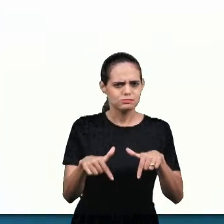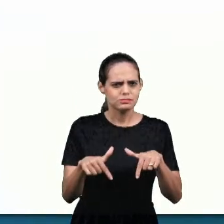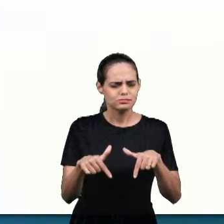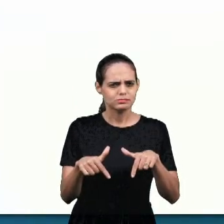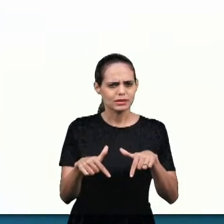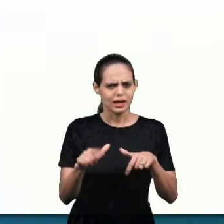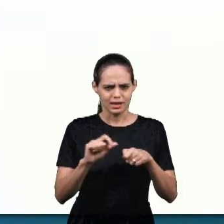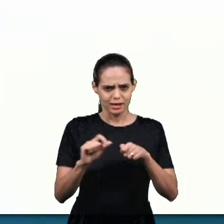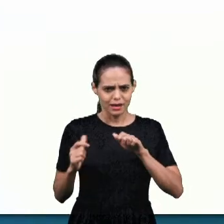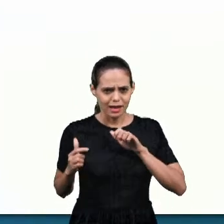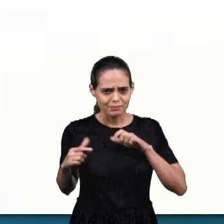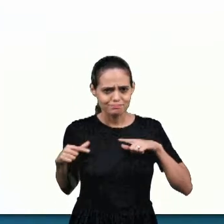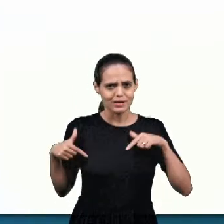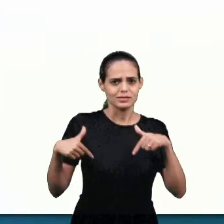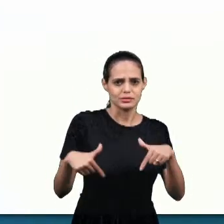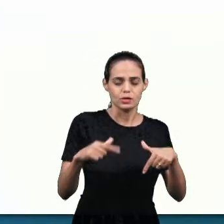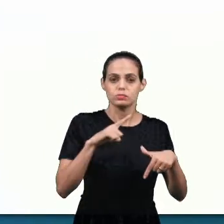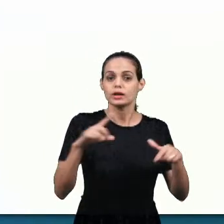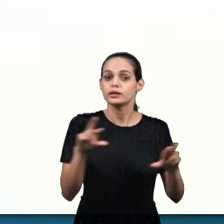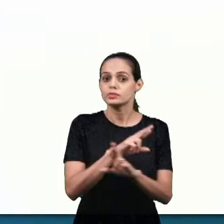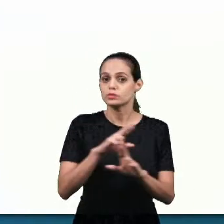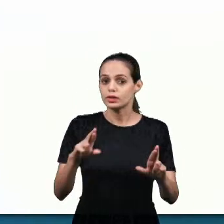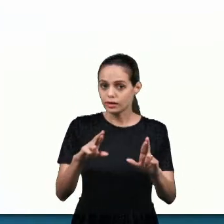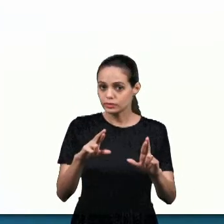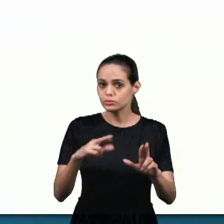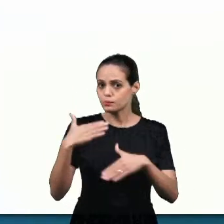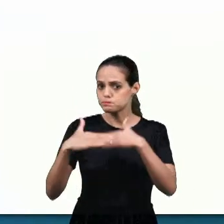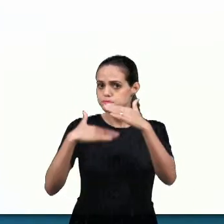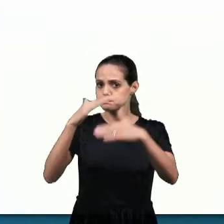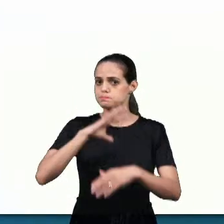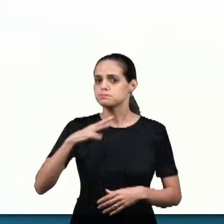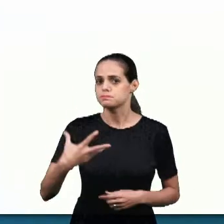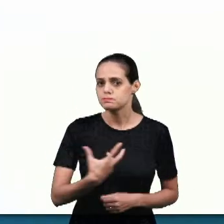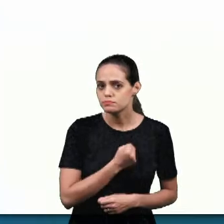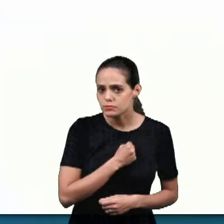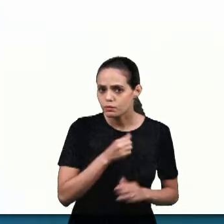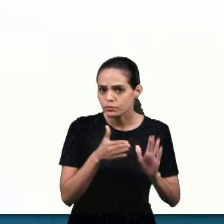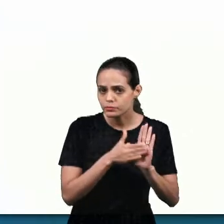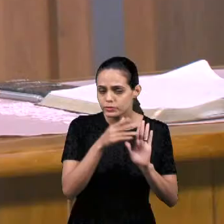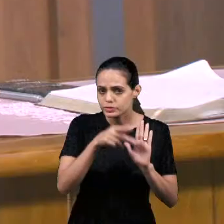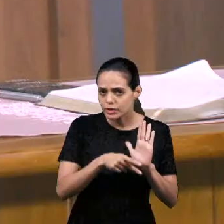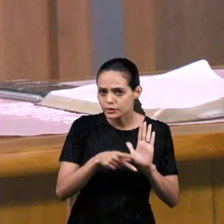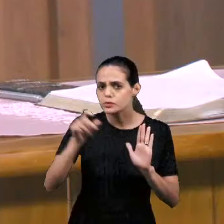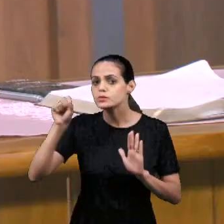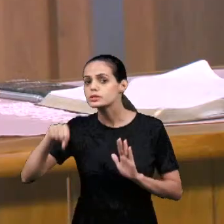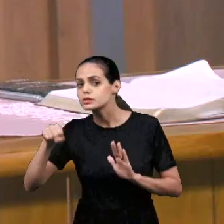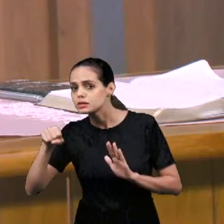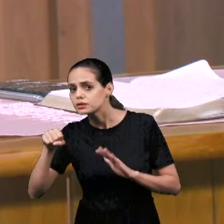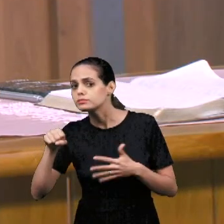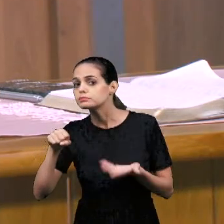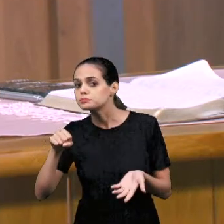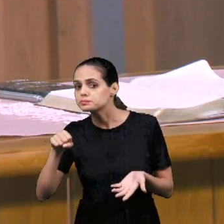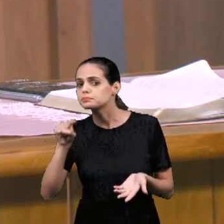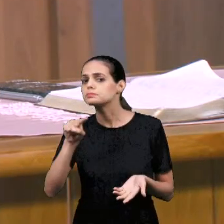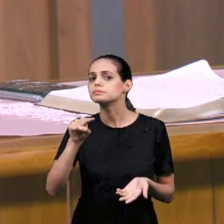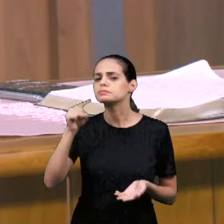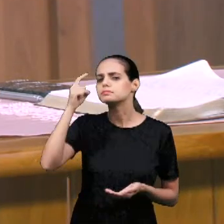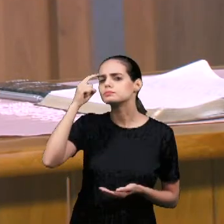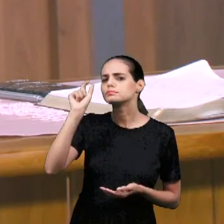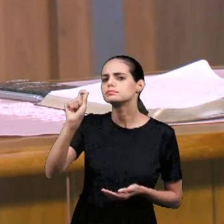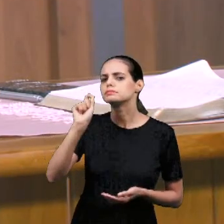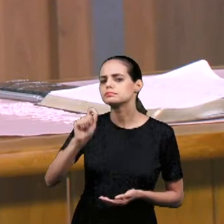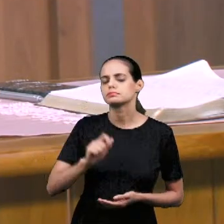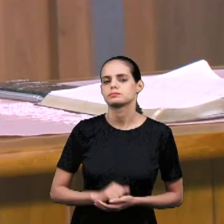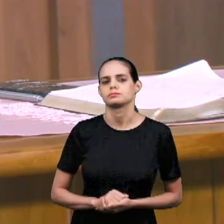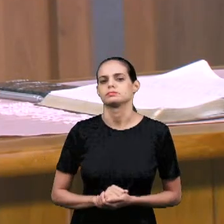ao processo de salvação? O homem fez um bom negócio? Sim. Então a pergunta número 5 será respondida